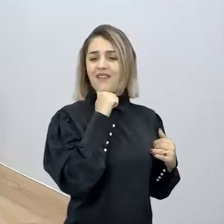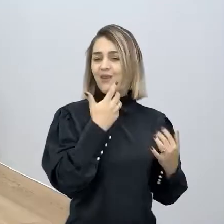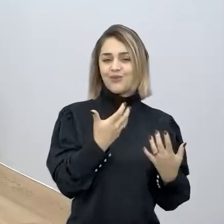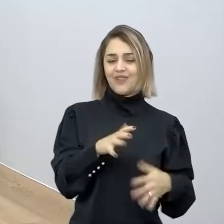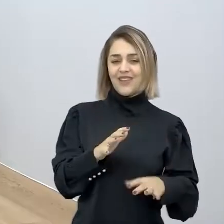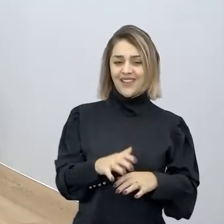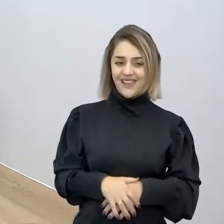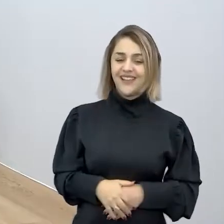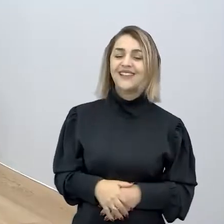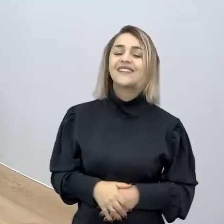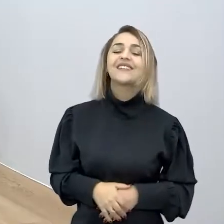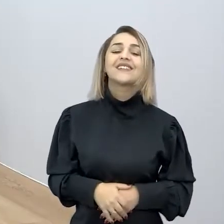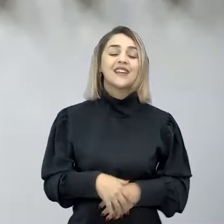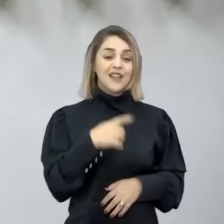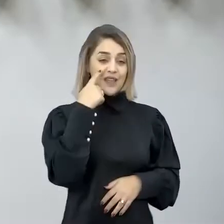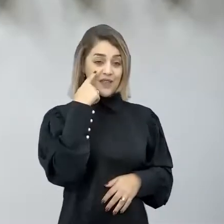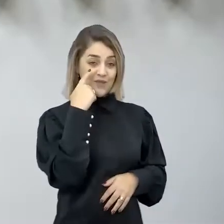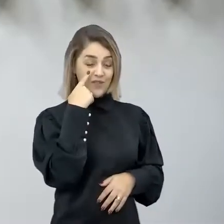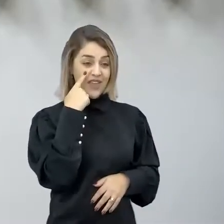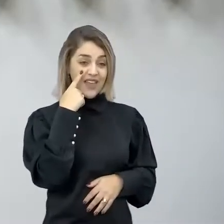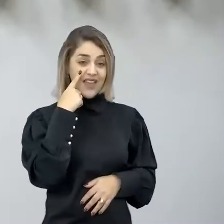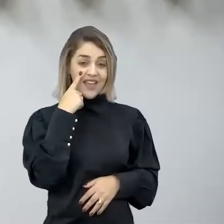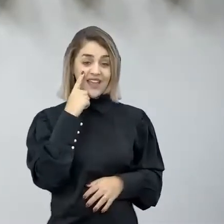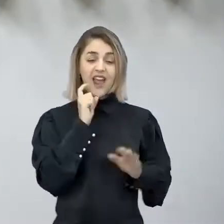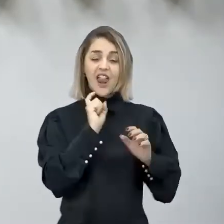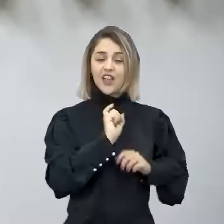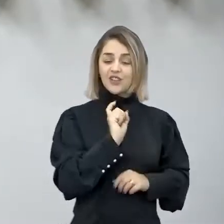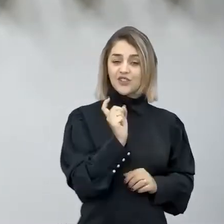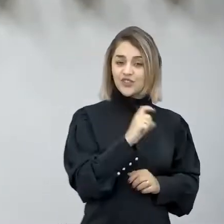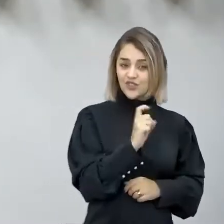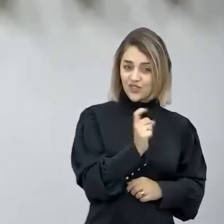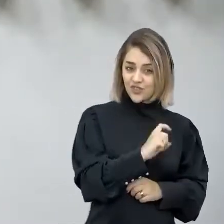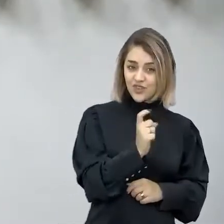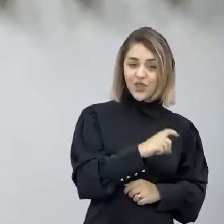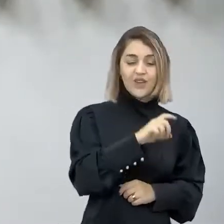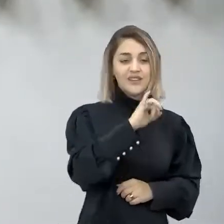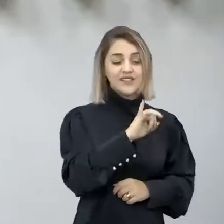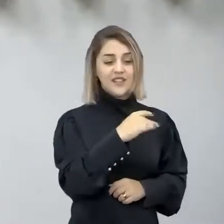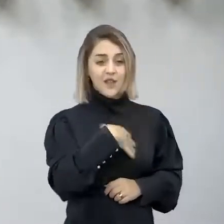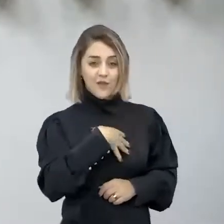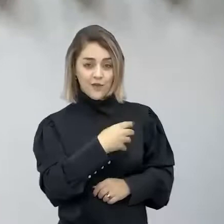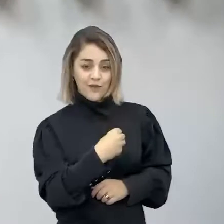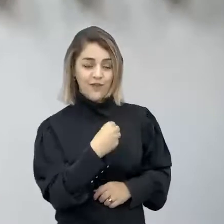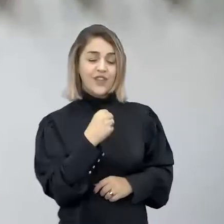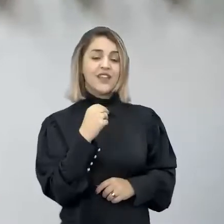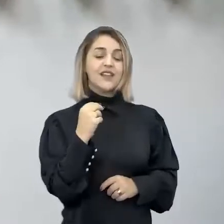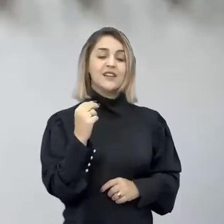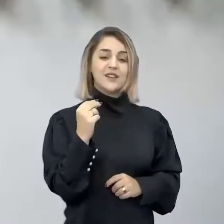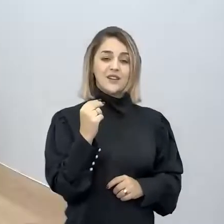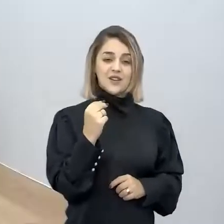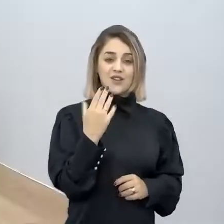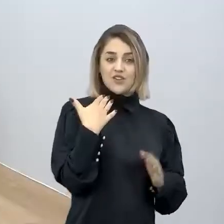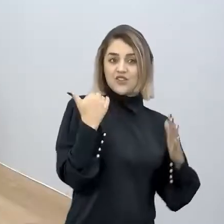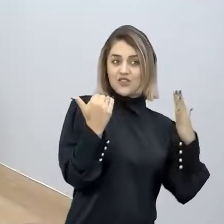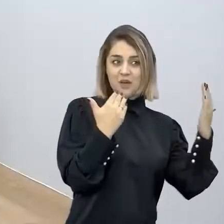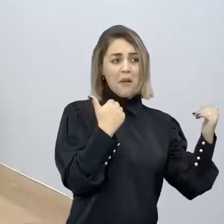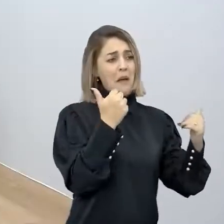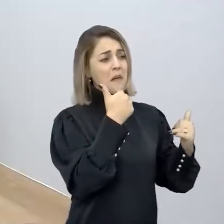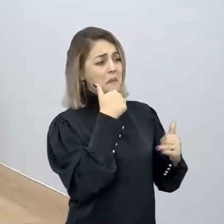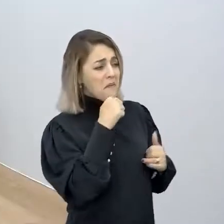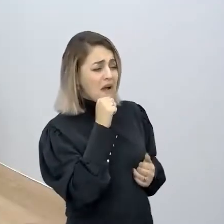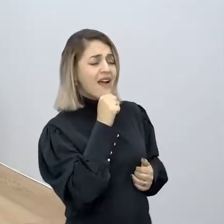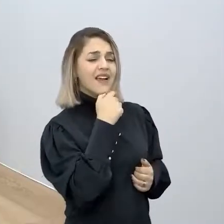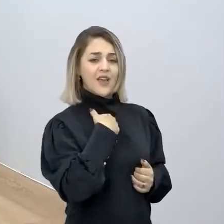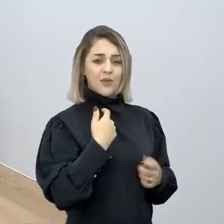viu no TikTok que cada vez que ela falar mãe ou algum filho chamar mãe, eu tenho que fazer 10 agachamentos. Eu falei, mas peraí,